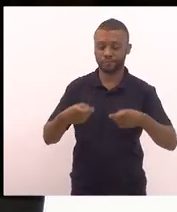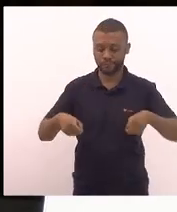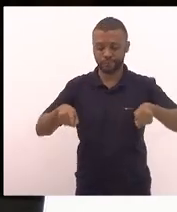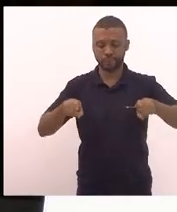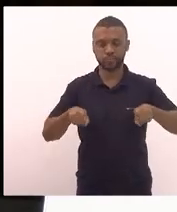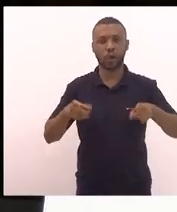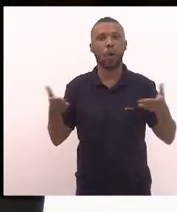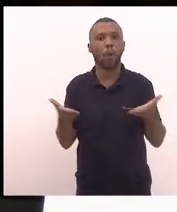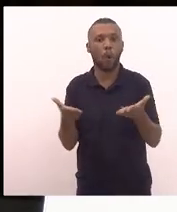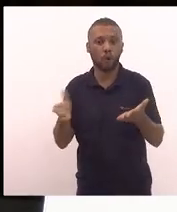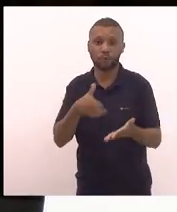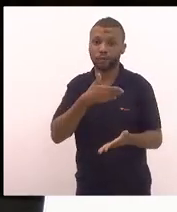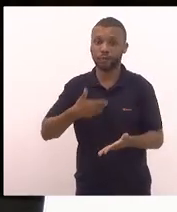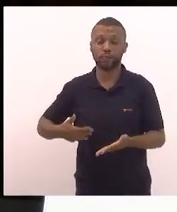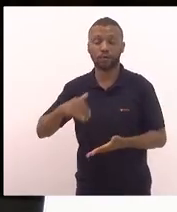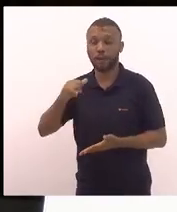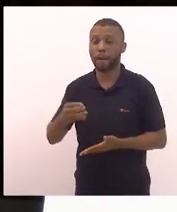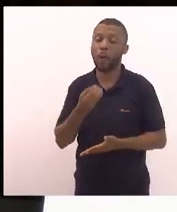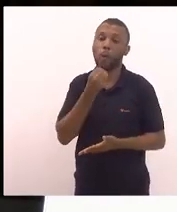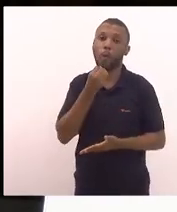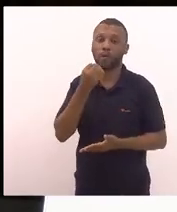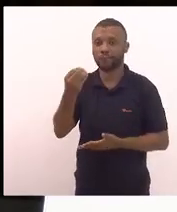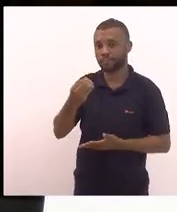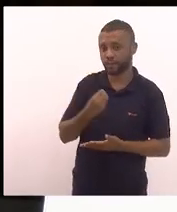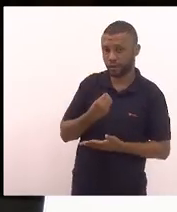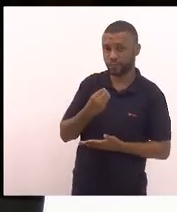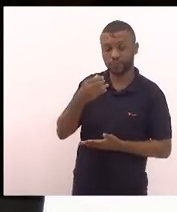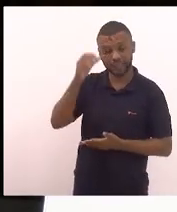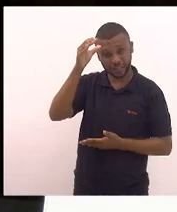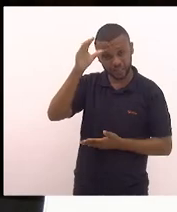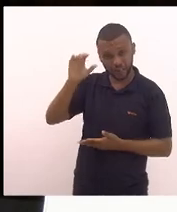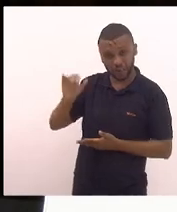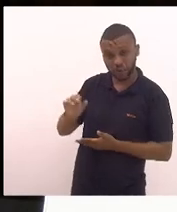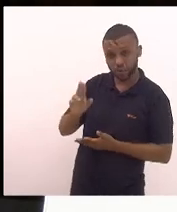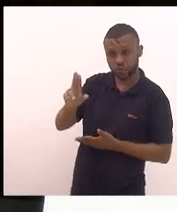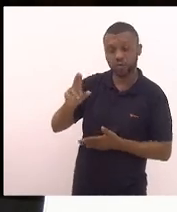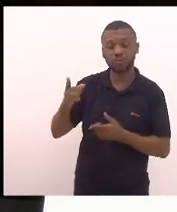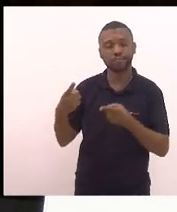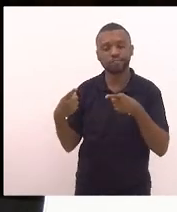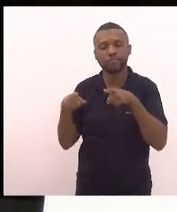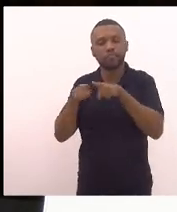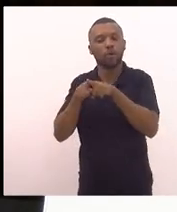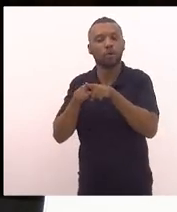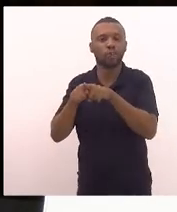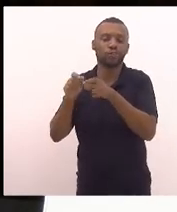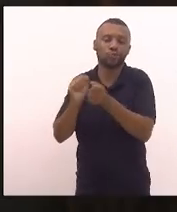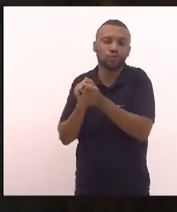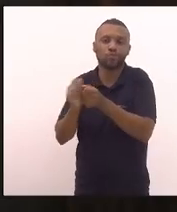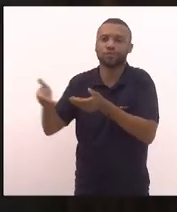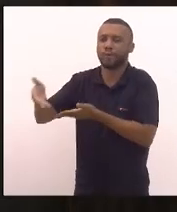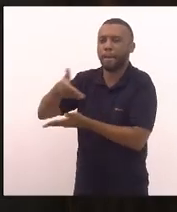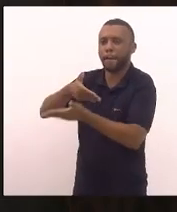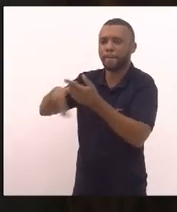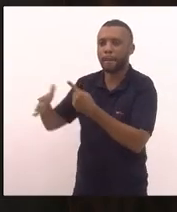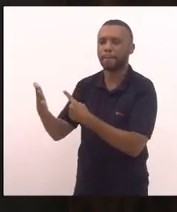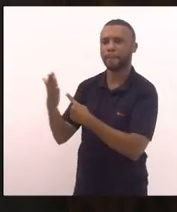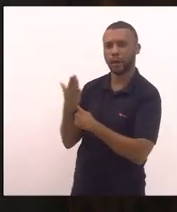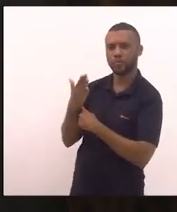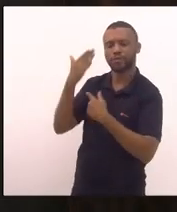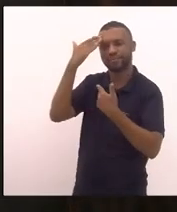que o nosso governador me deu essa oportunidade e Tia Ju ombreou comigo e me ajudou. E muito